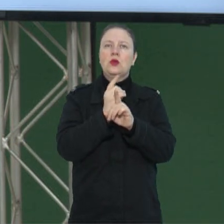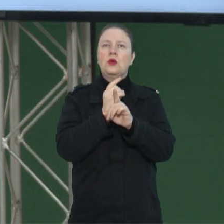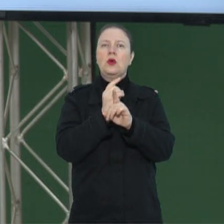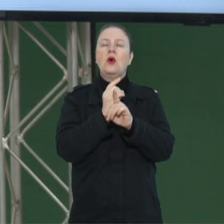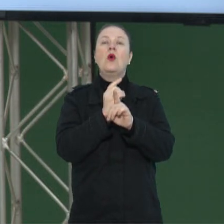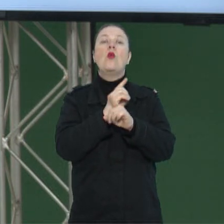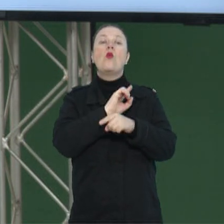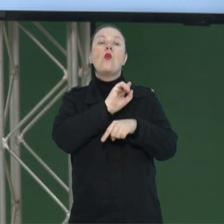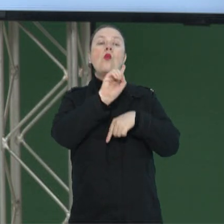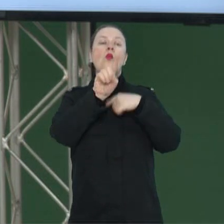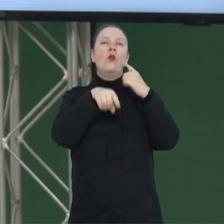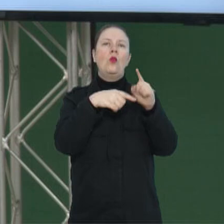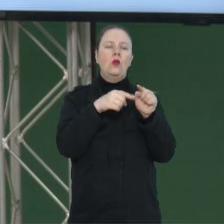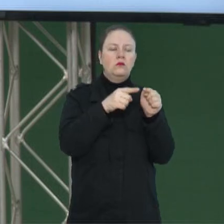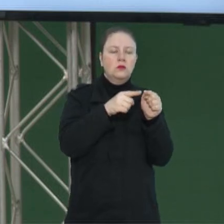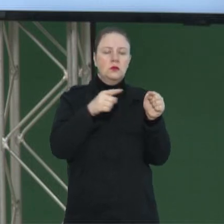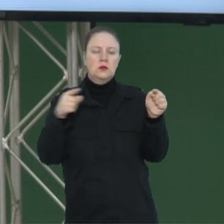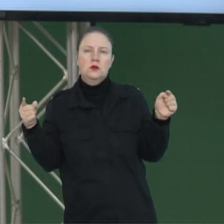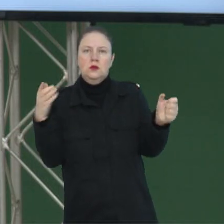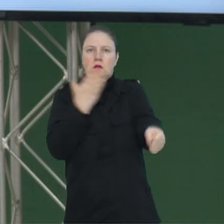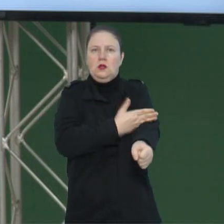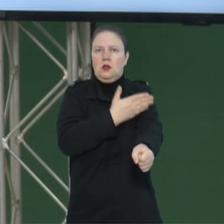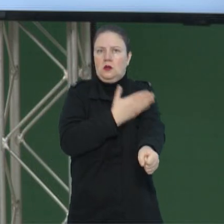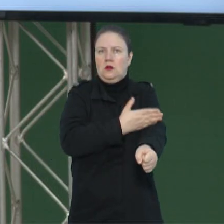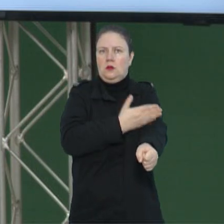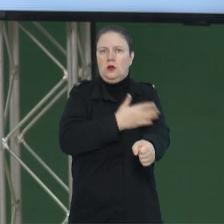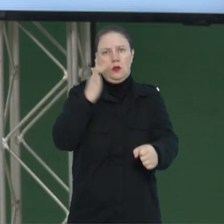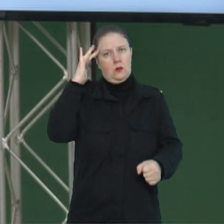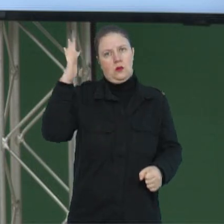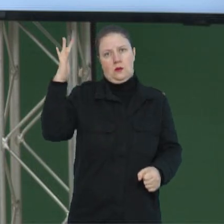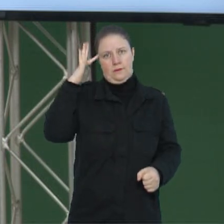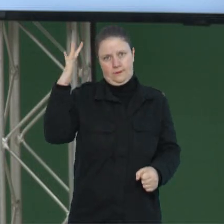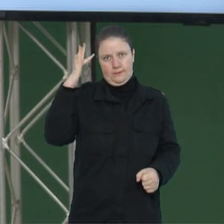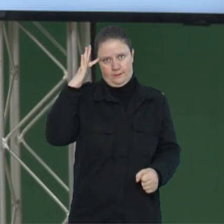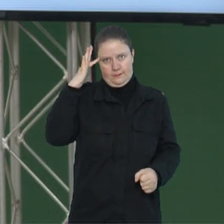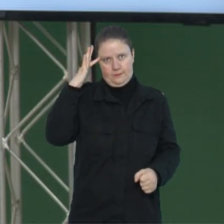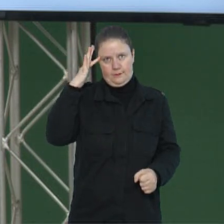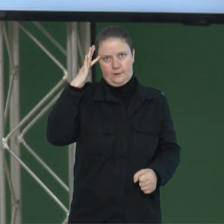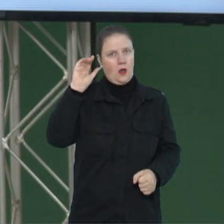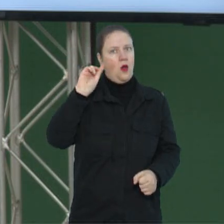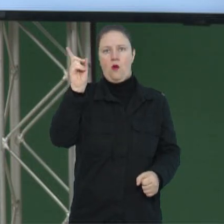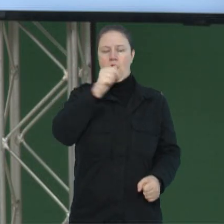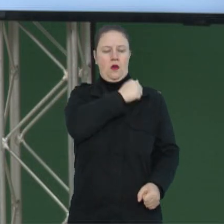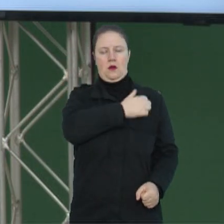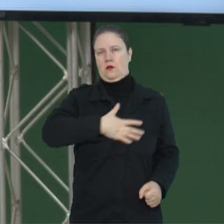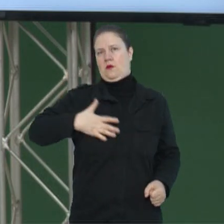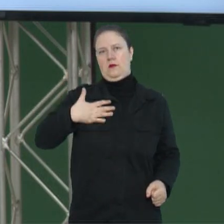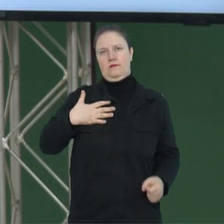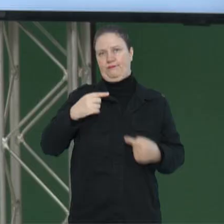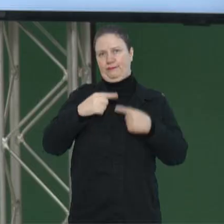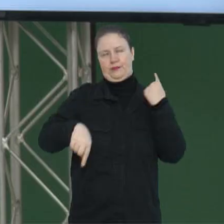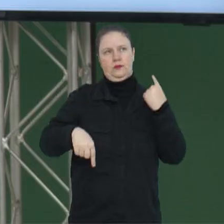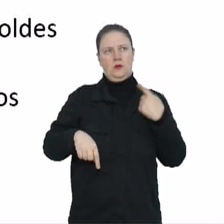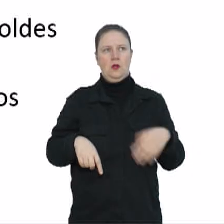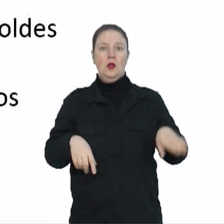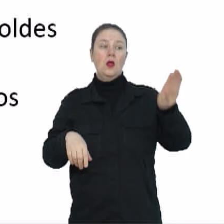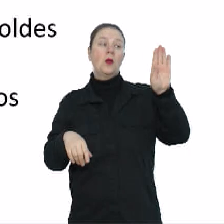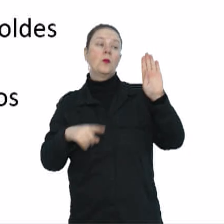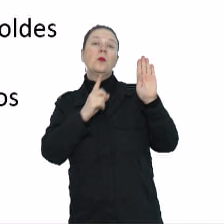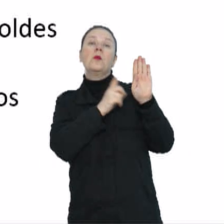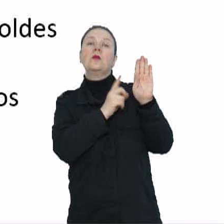daí é um outro período da filosofia durante o período medieval. Tá? Então, não é Aristóteles. É, a letra